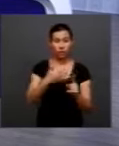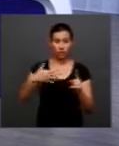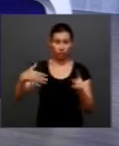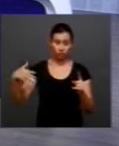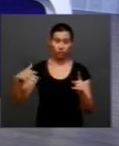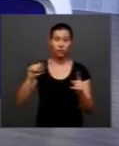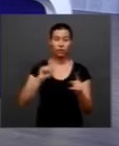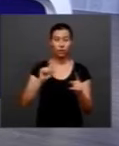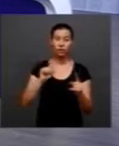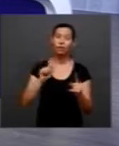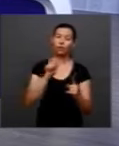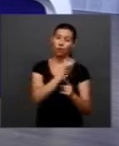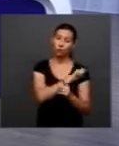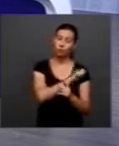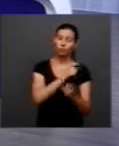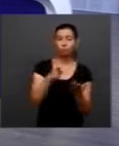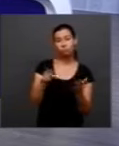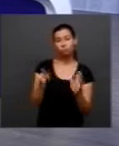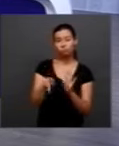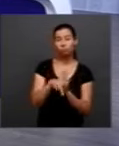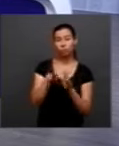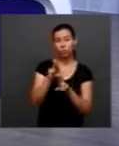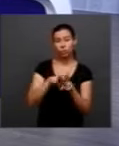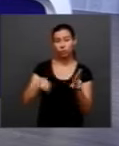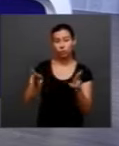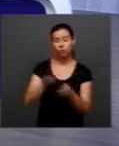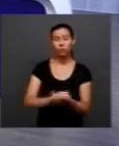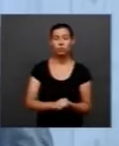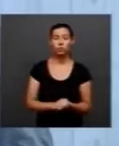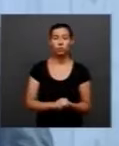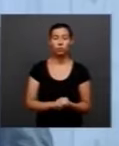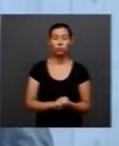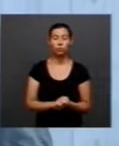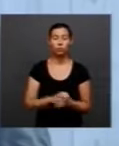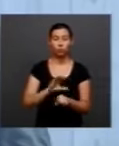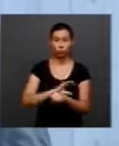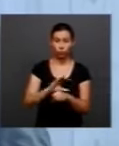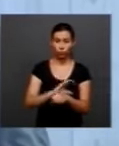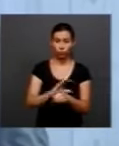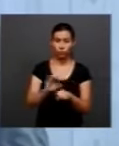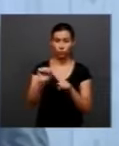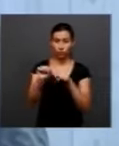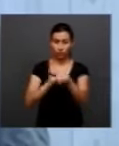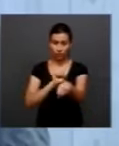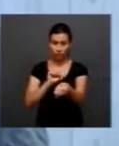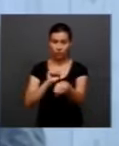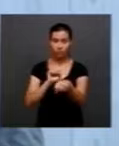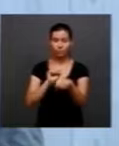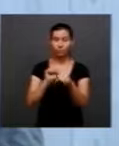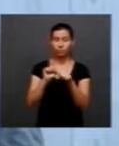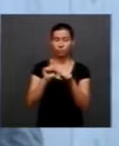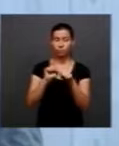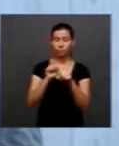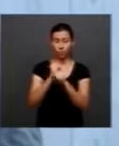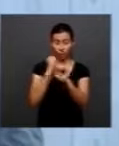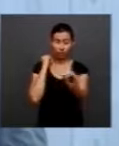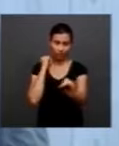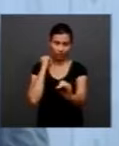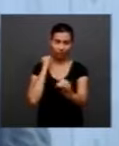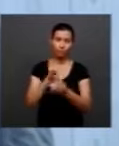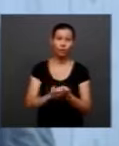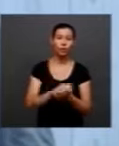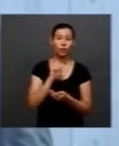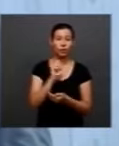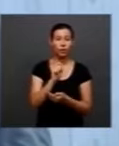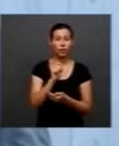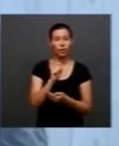universitário. Então, numa discussão, num curso de engenharia, como um professor lida com estudantes